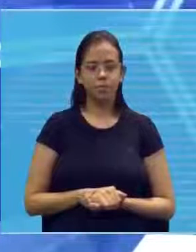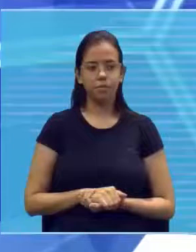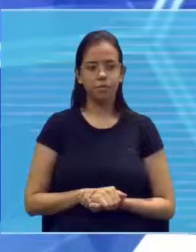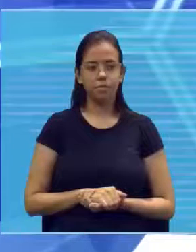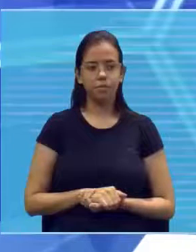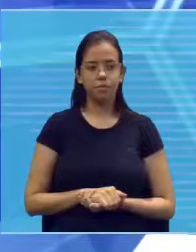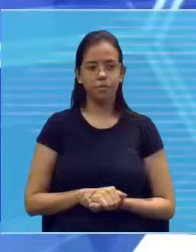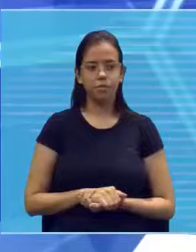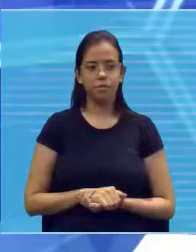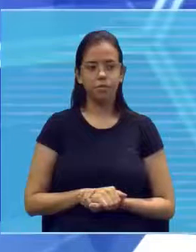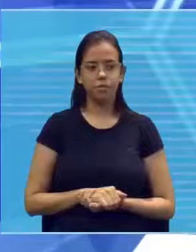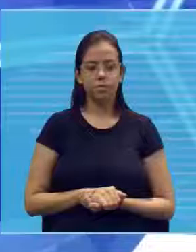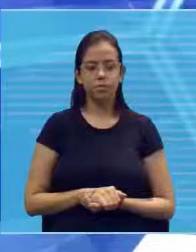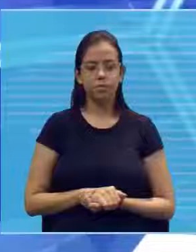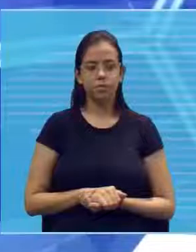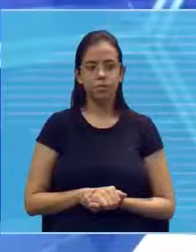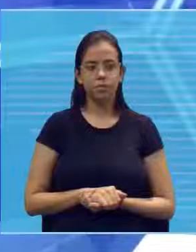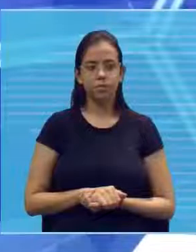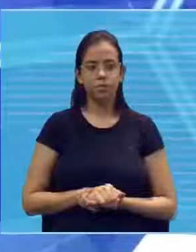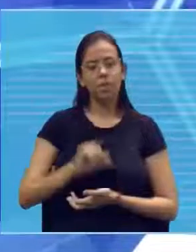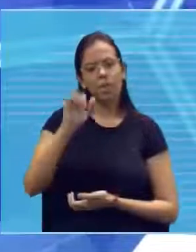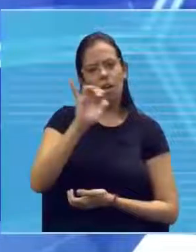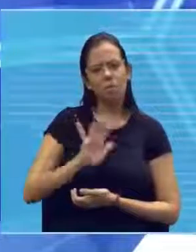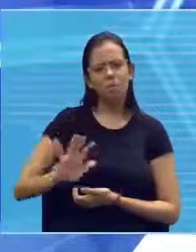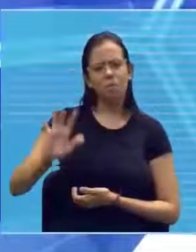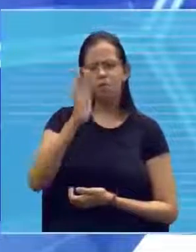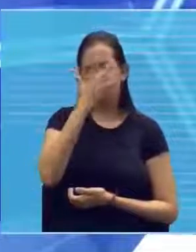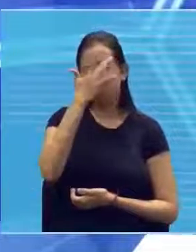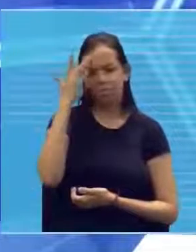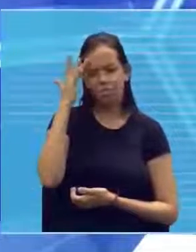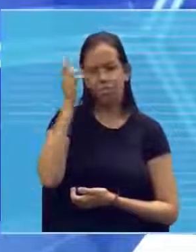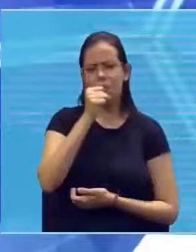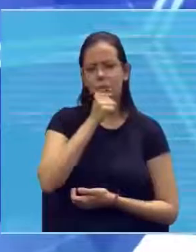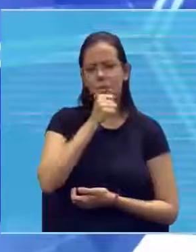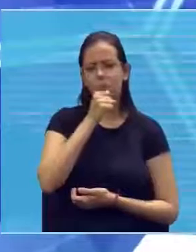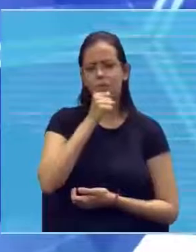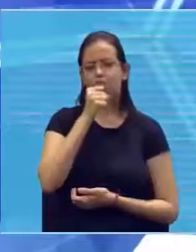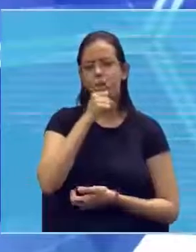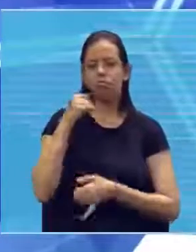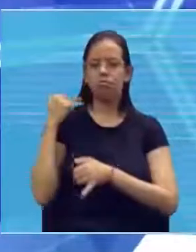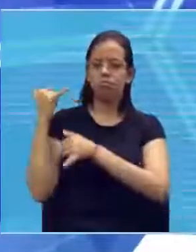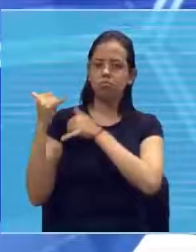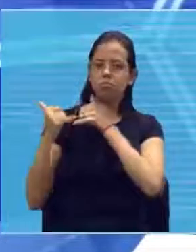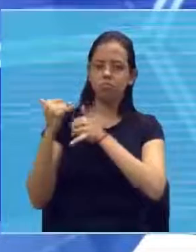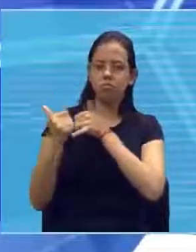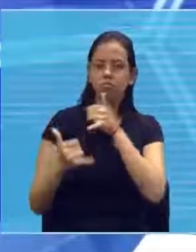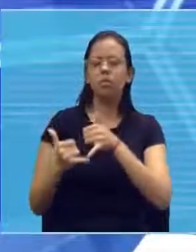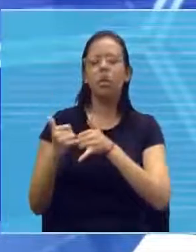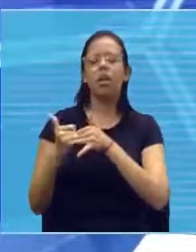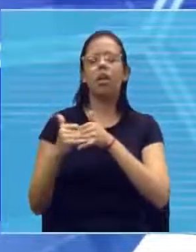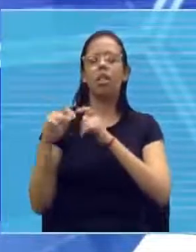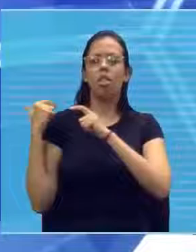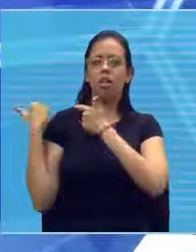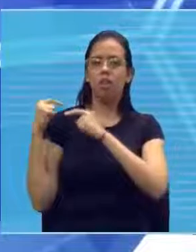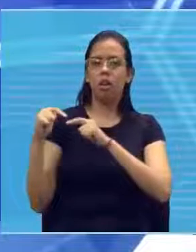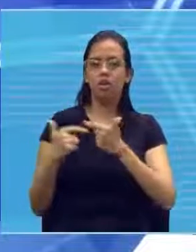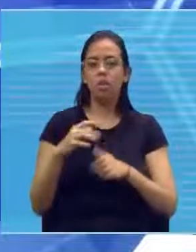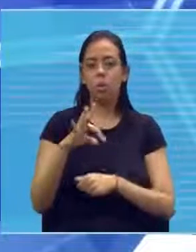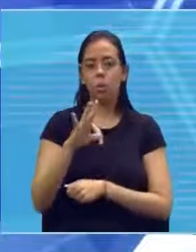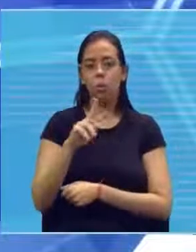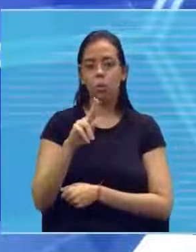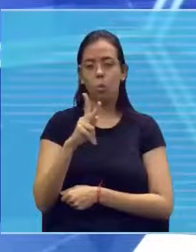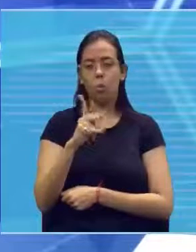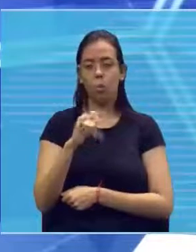que os antigos narradores da tradição tupia envocam é a do